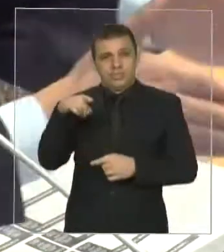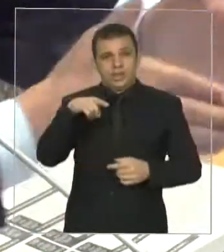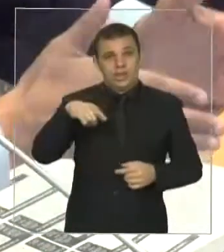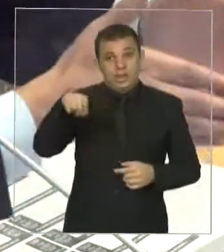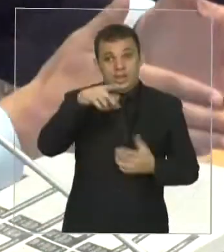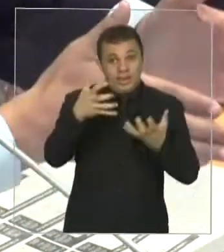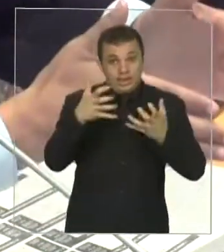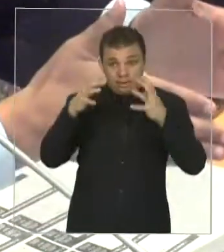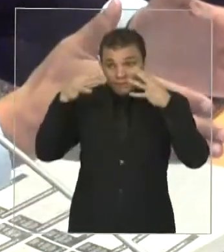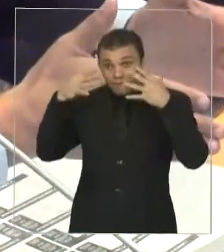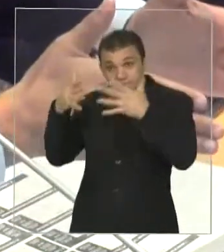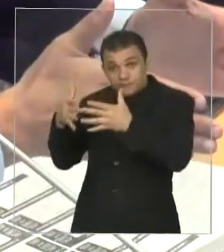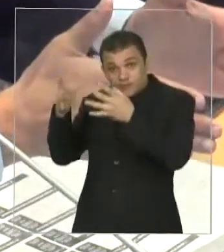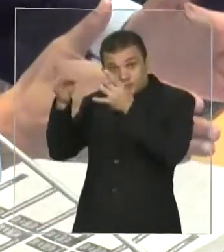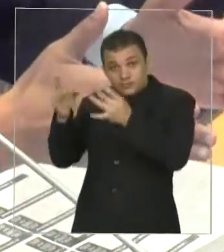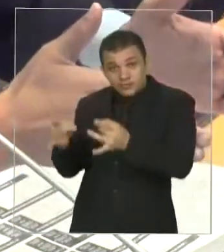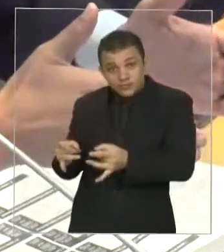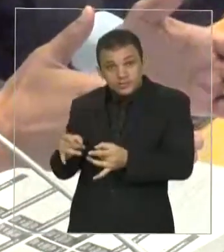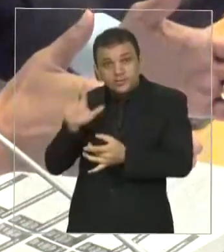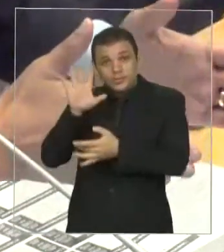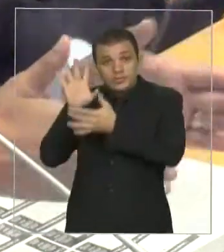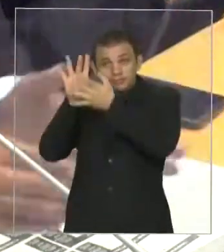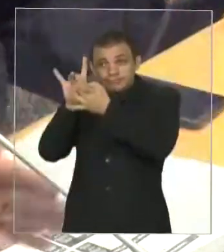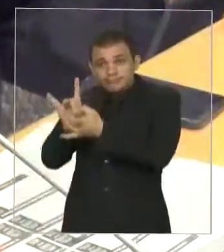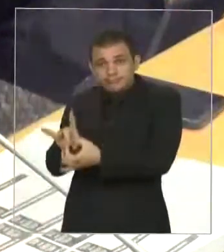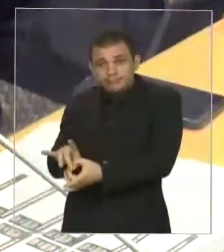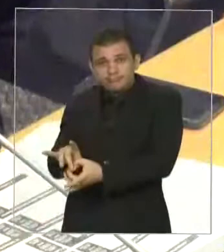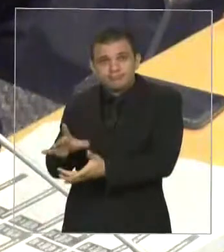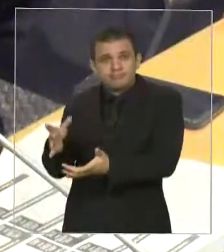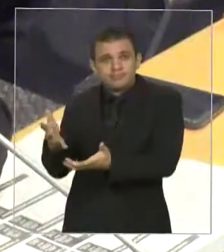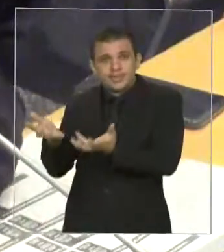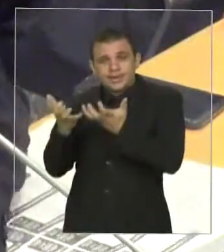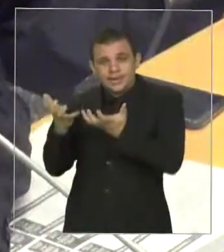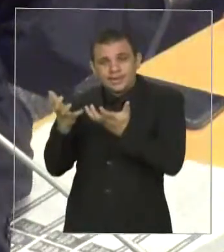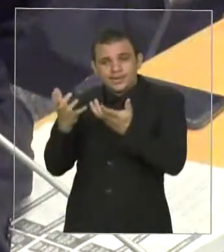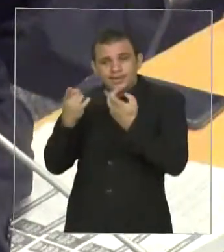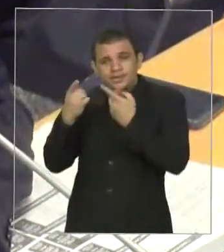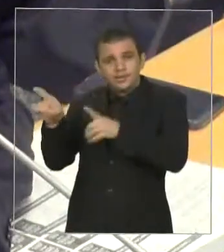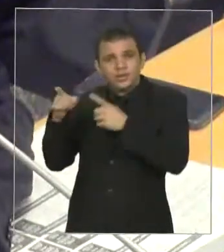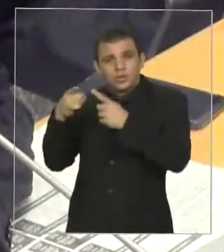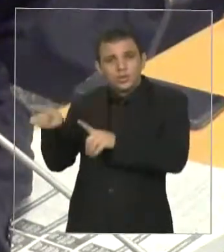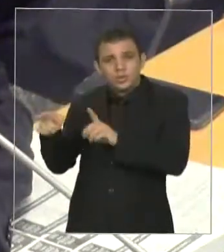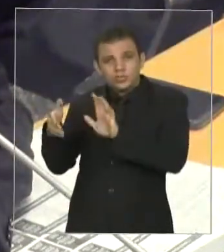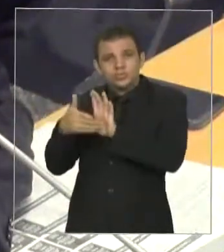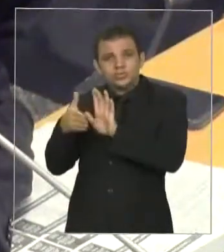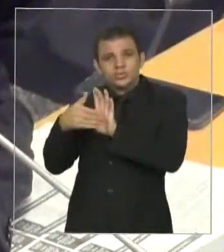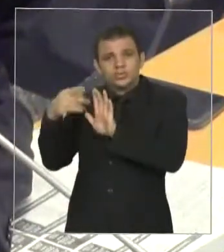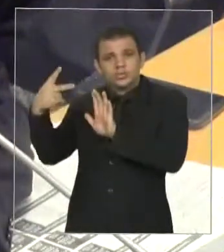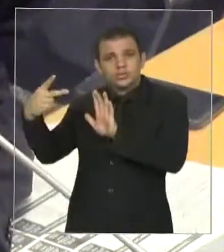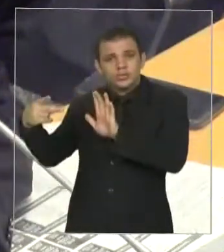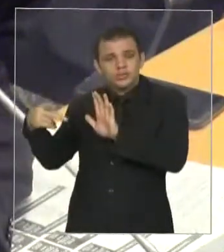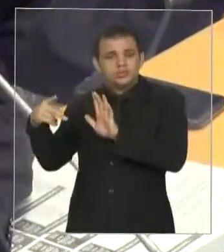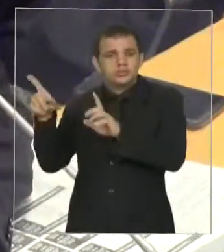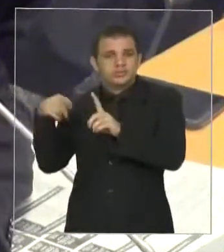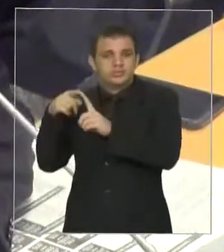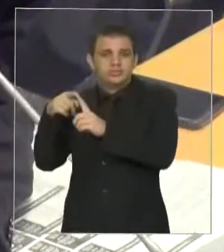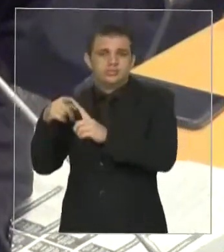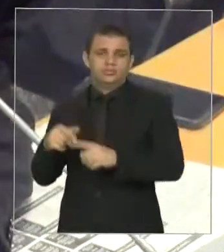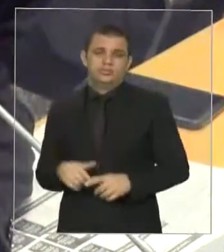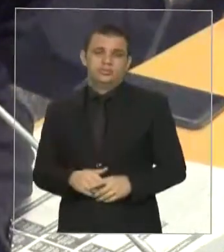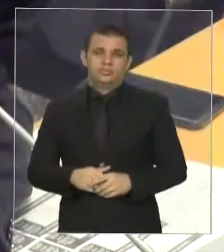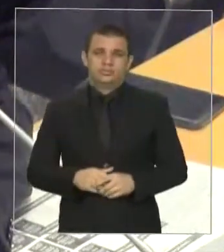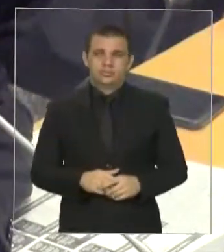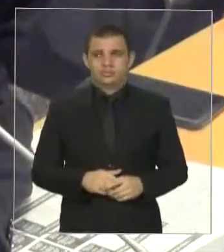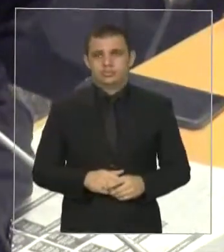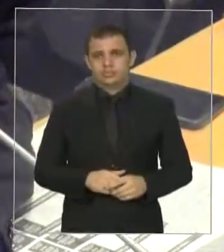um contexto para procurar negar o propósito daquela ação. Eu digo, por